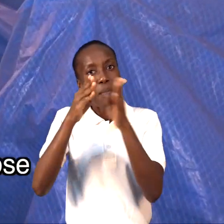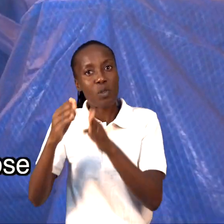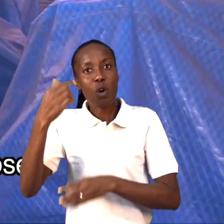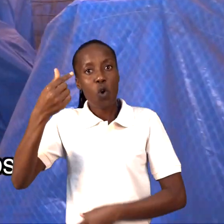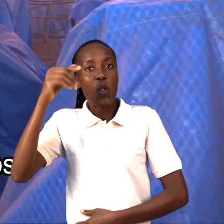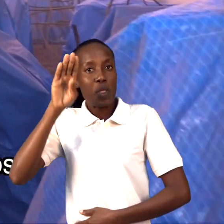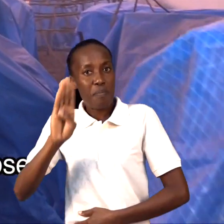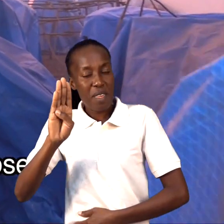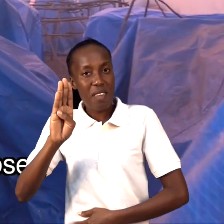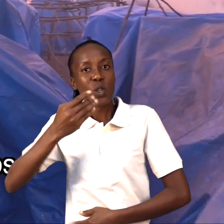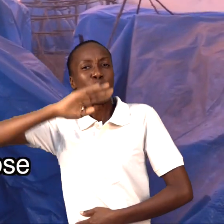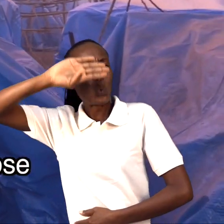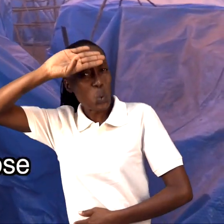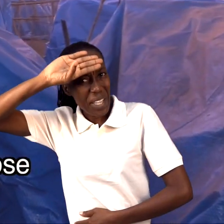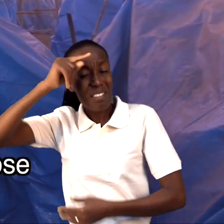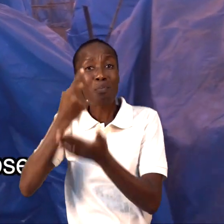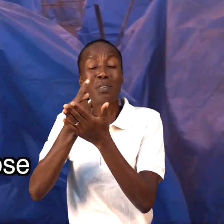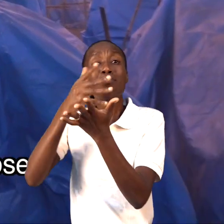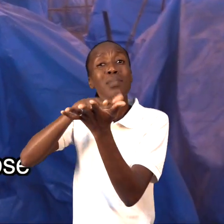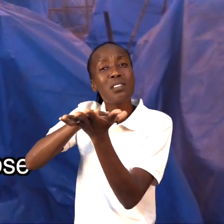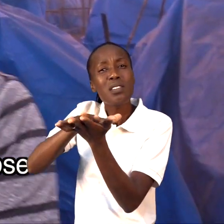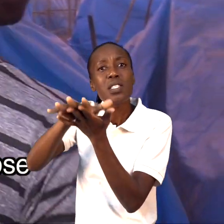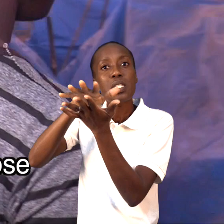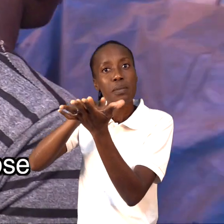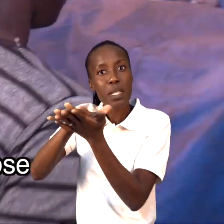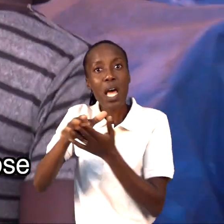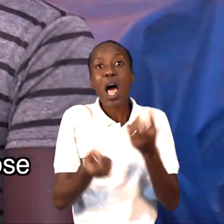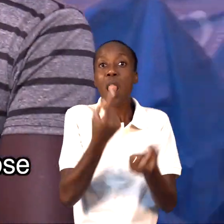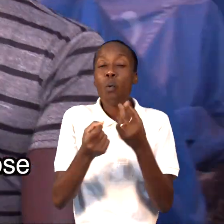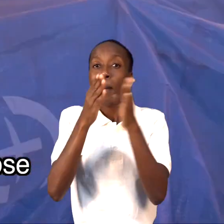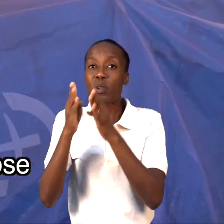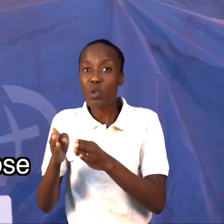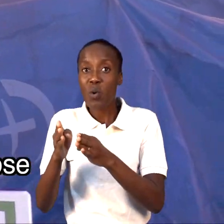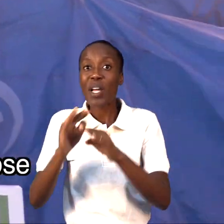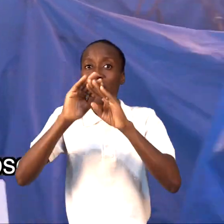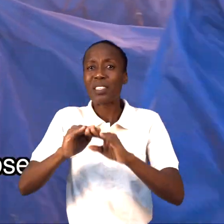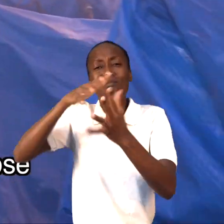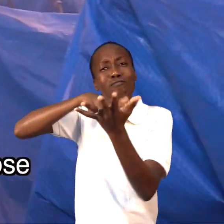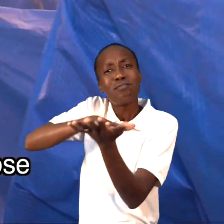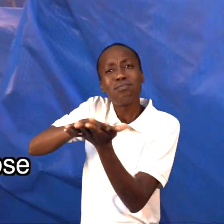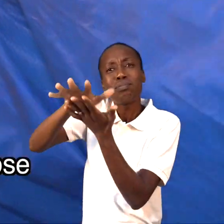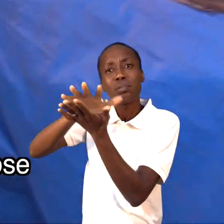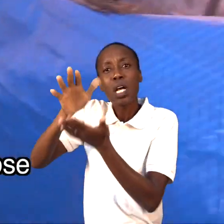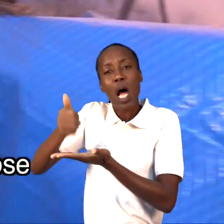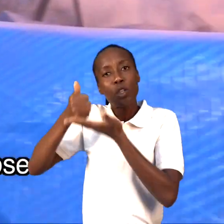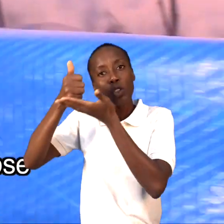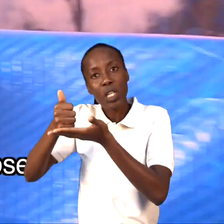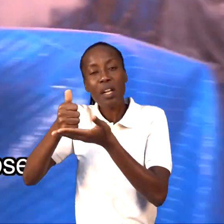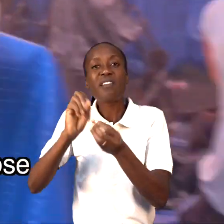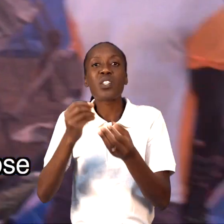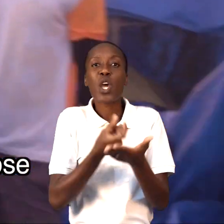É sensibilizar as pessoas, mesmo as pessoas com tuberculose. Alguns ativistas estão lá a trabalhar para ajudar em buscar